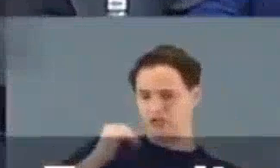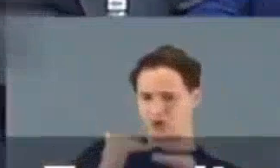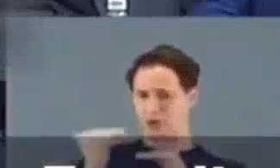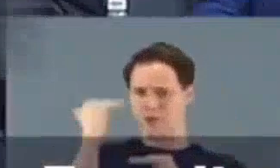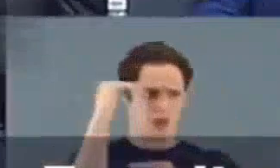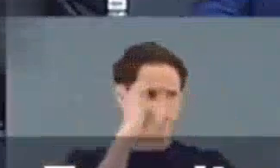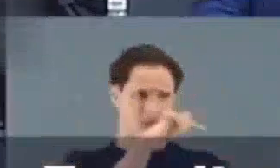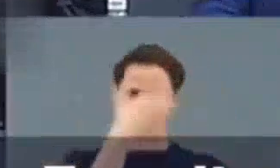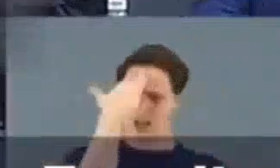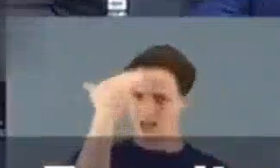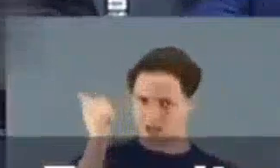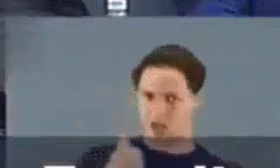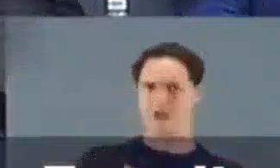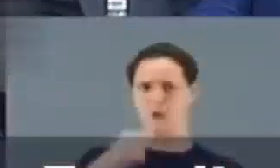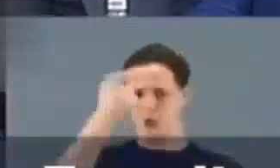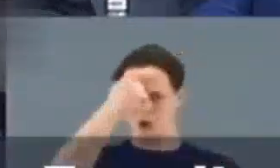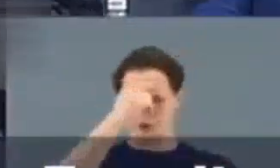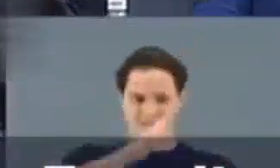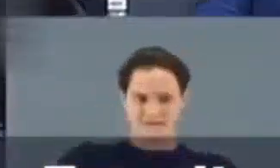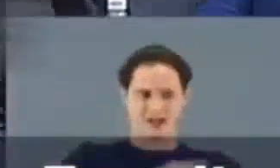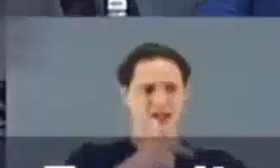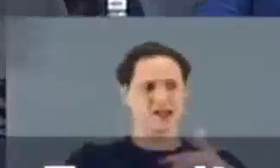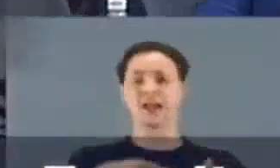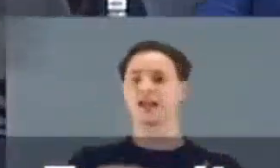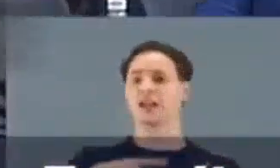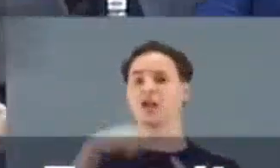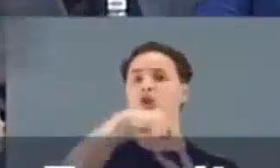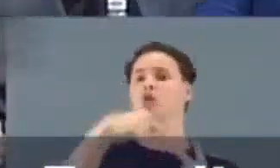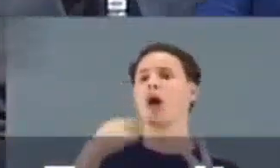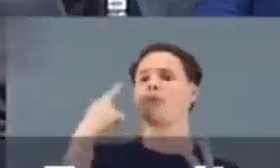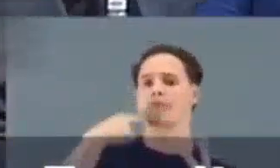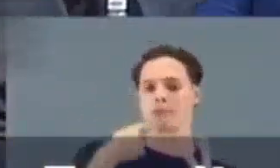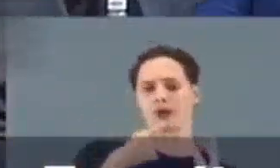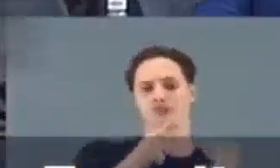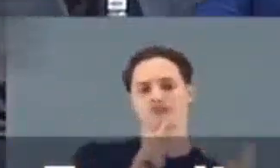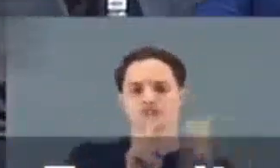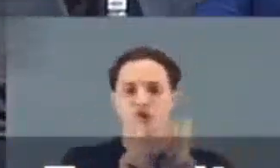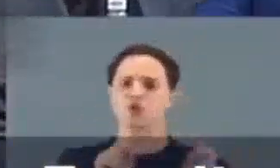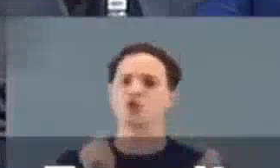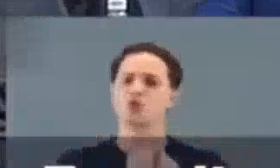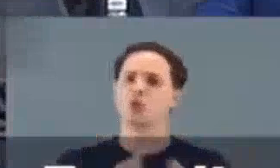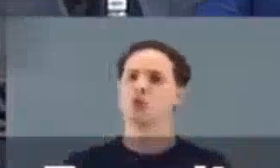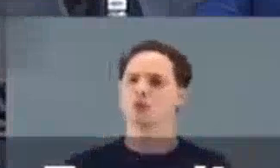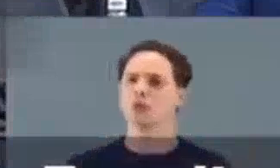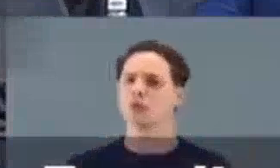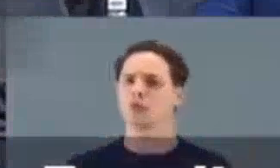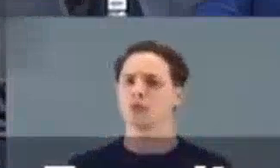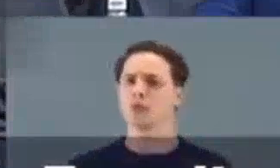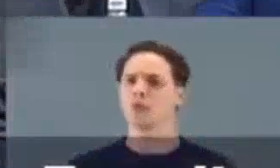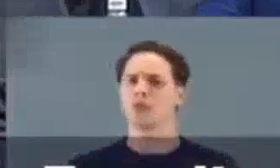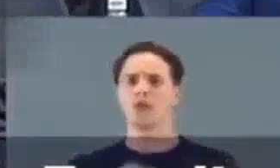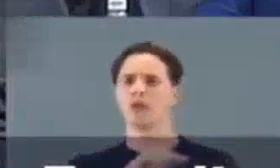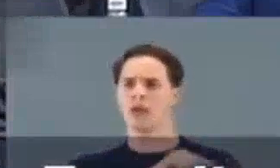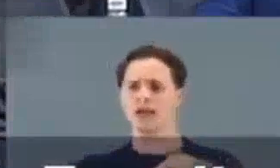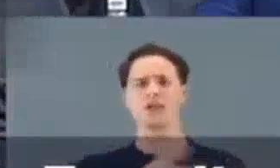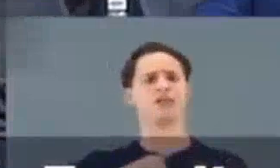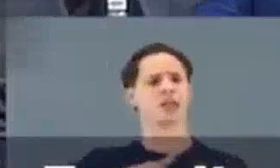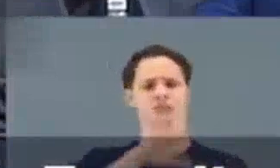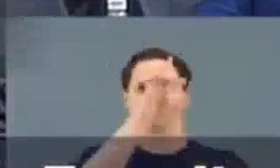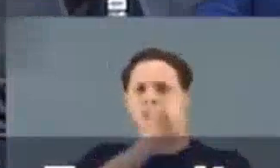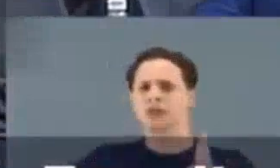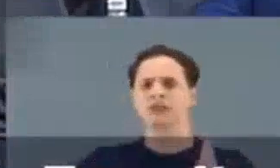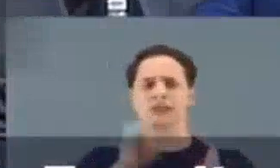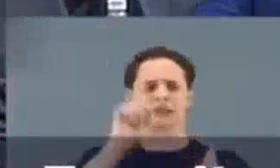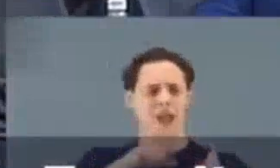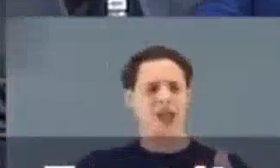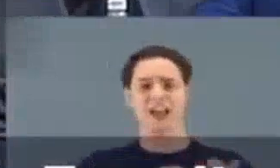está fazendo, está orientado por dois senhores advogados aqui na mesa, de sorte que ele tem toda